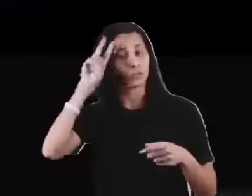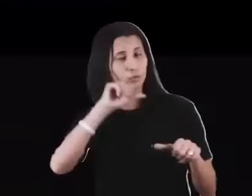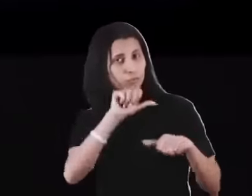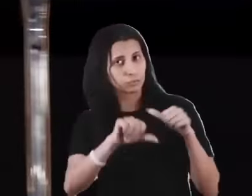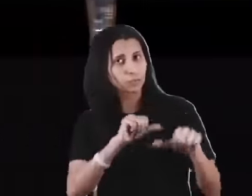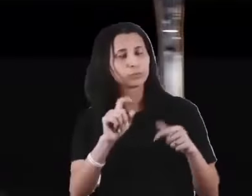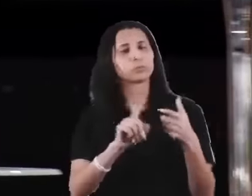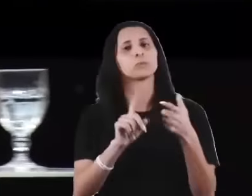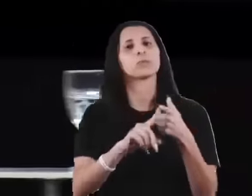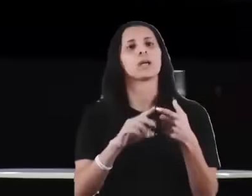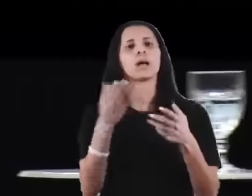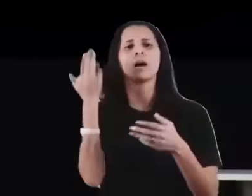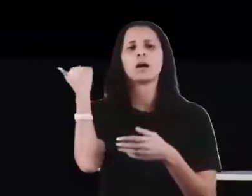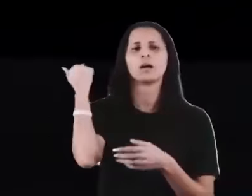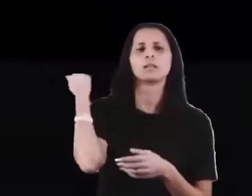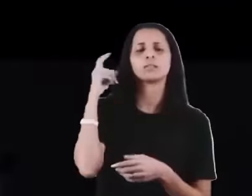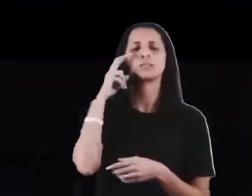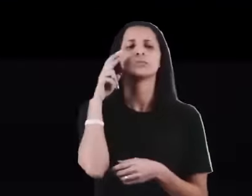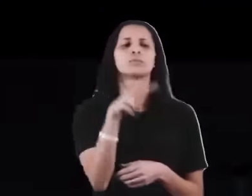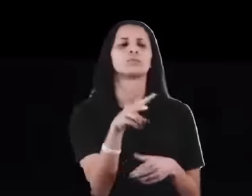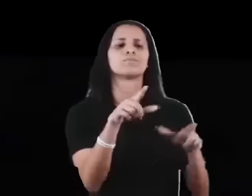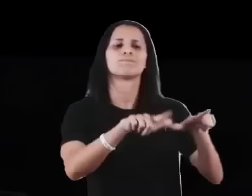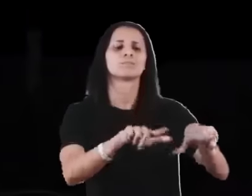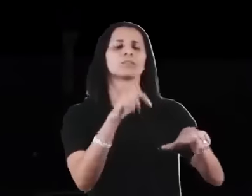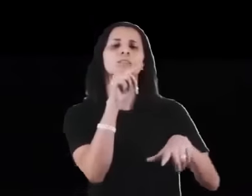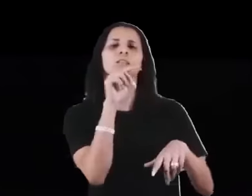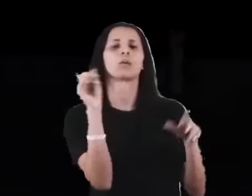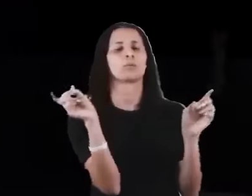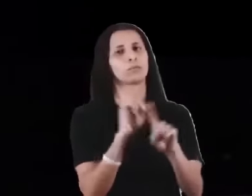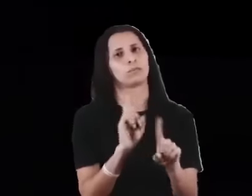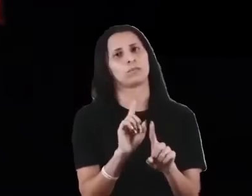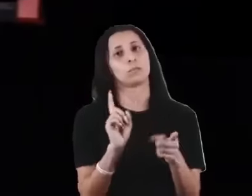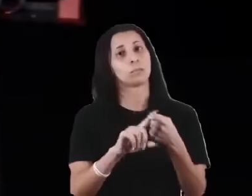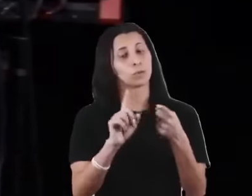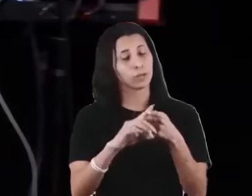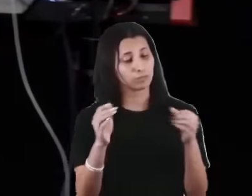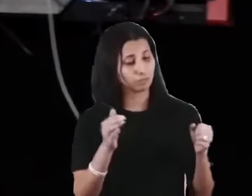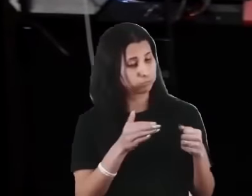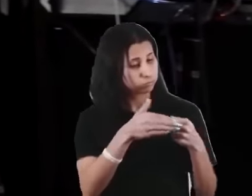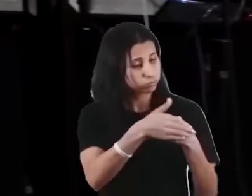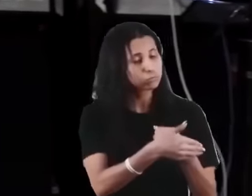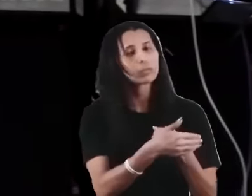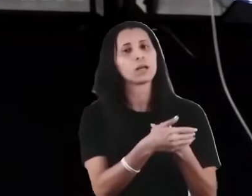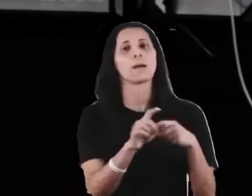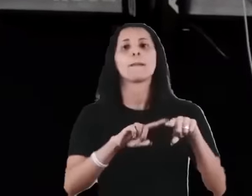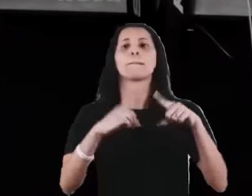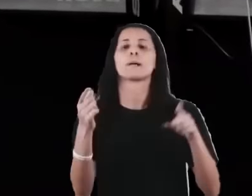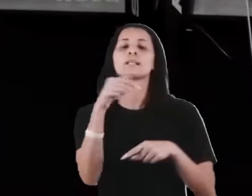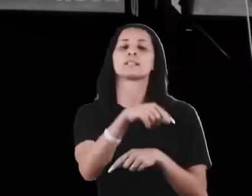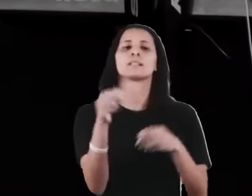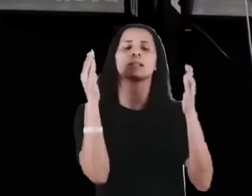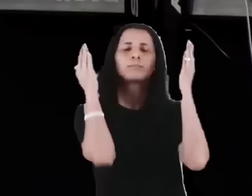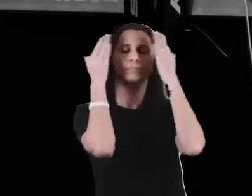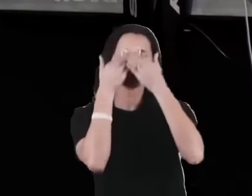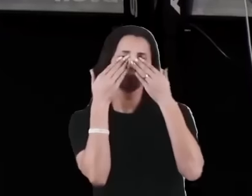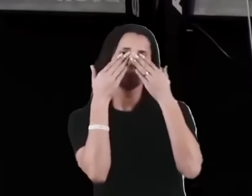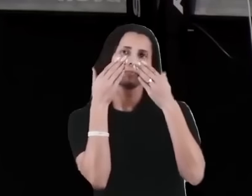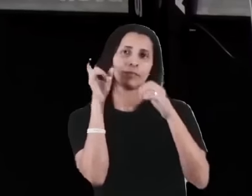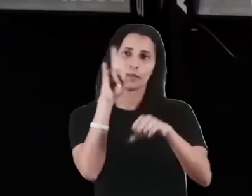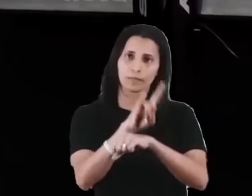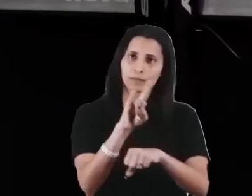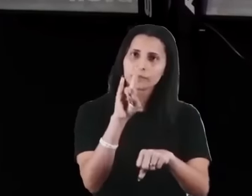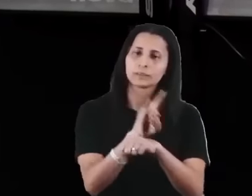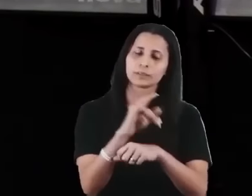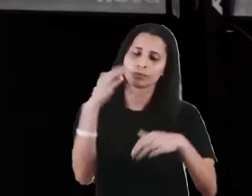tinha enxergar do poço Olha bem para mim um poço tava escondido Porque ela tava com a venda da traição à